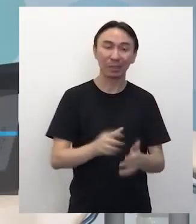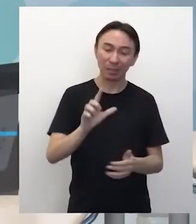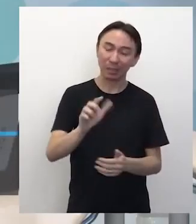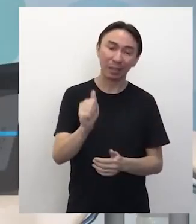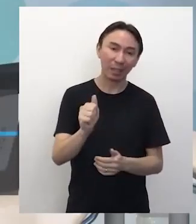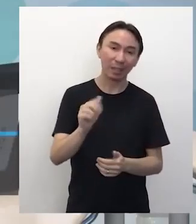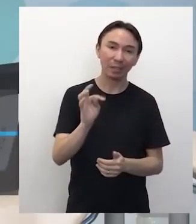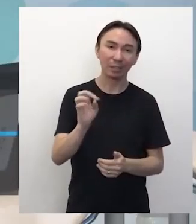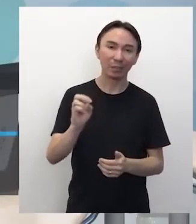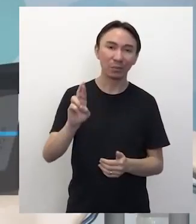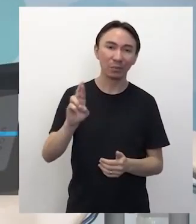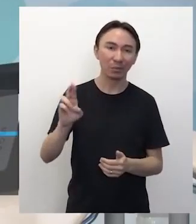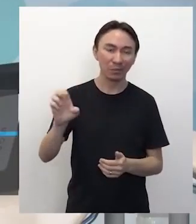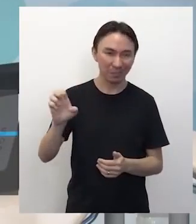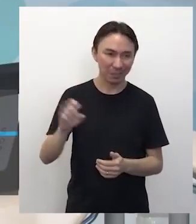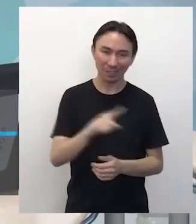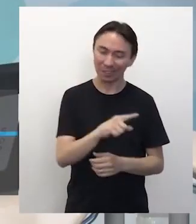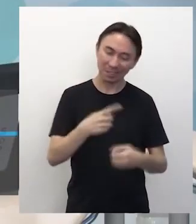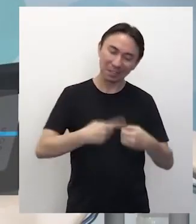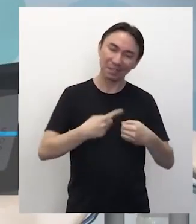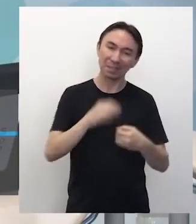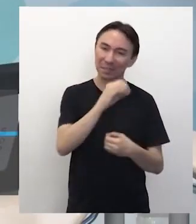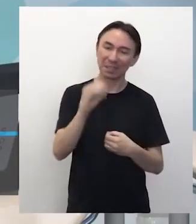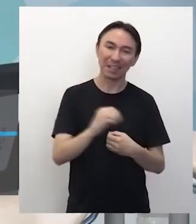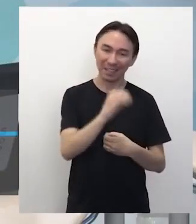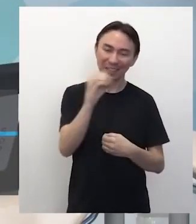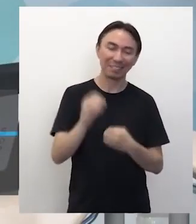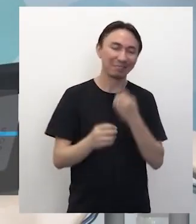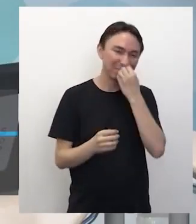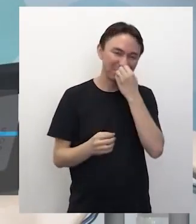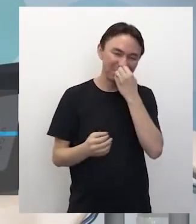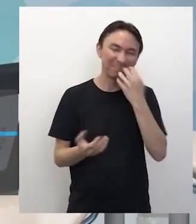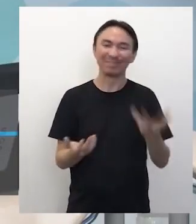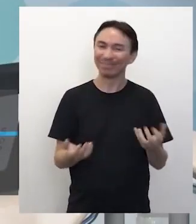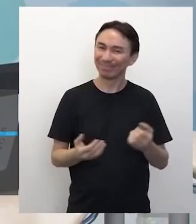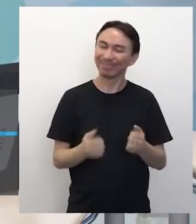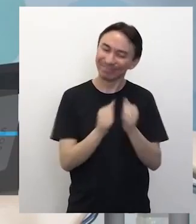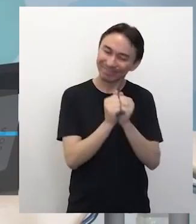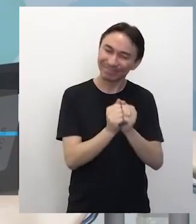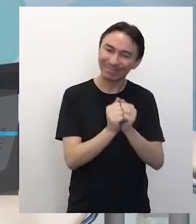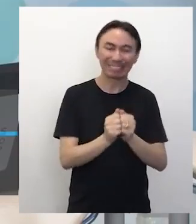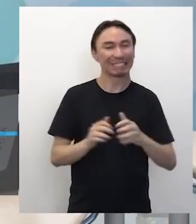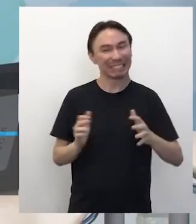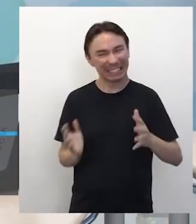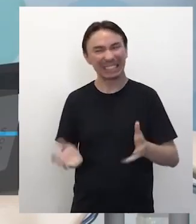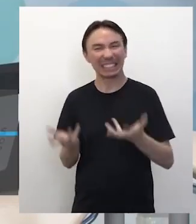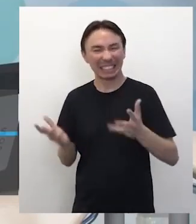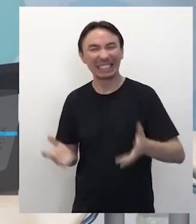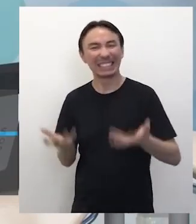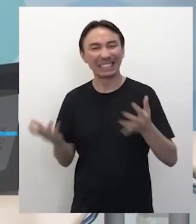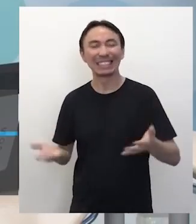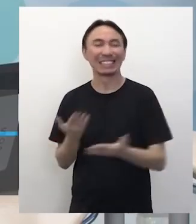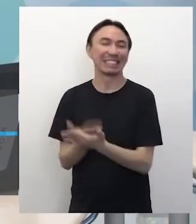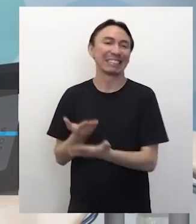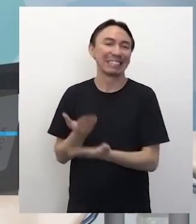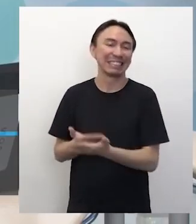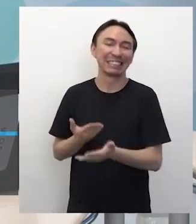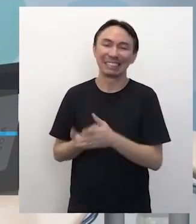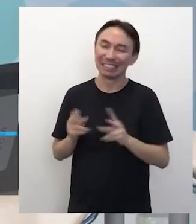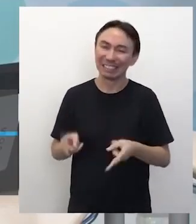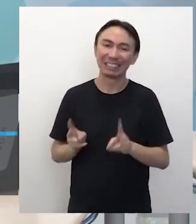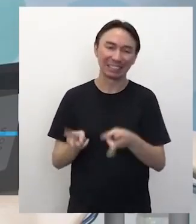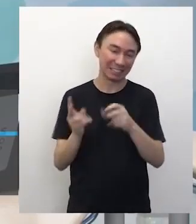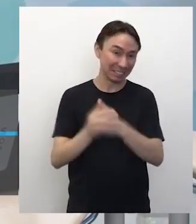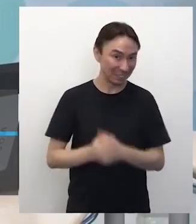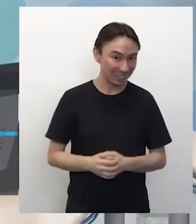ano, todo mundo juntos aí, para estimular essa garotada a continuar estudando. Nós teremos